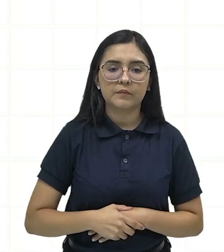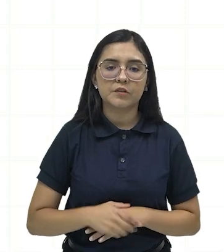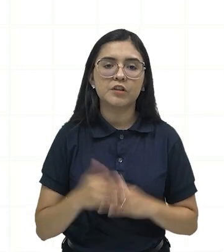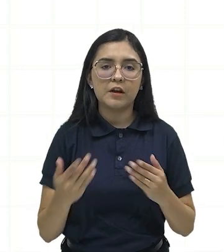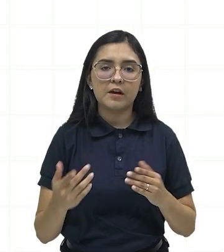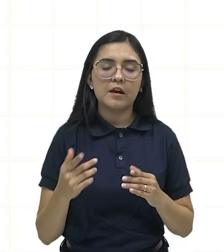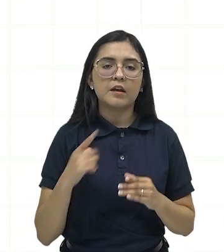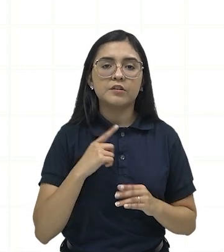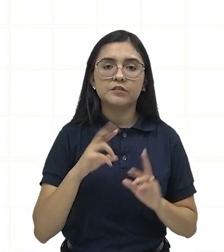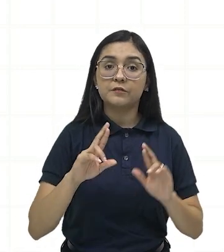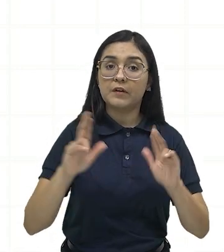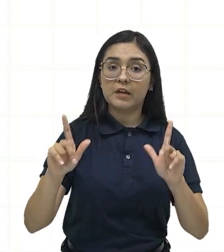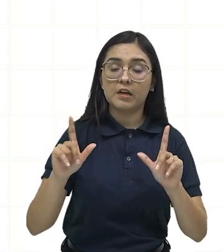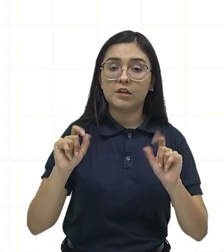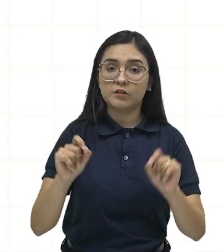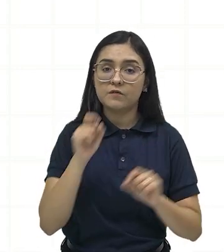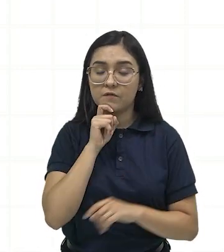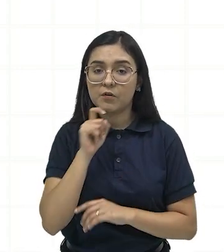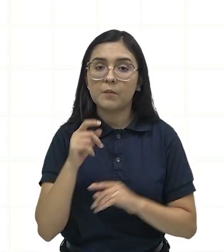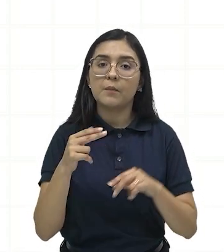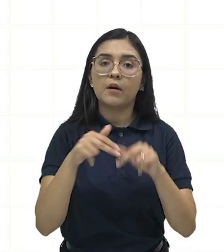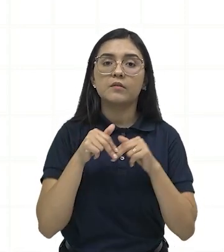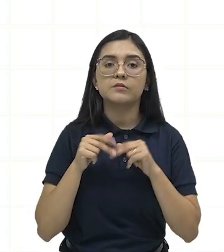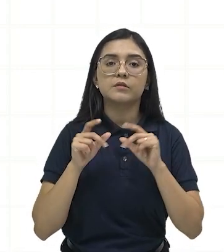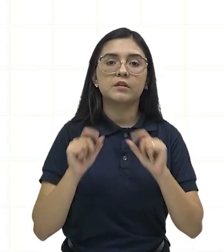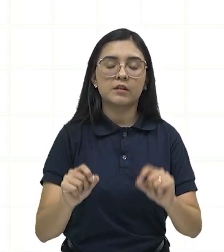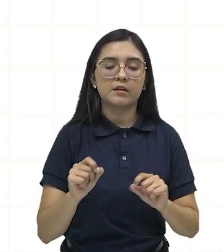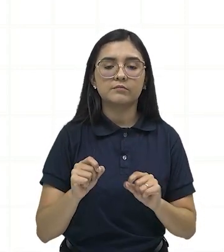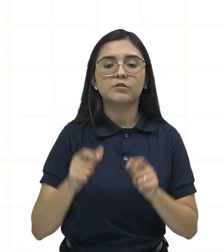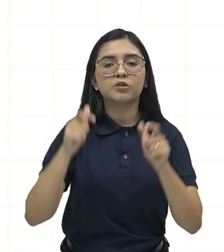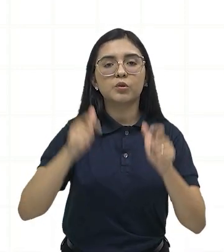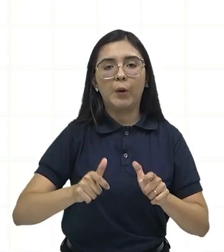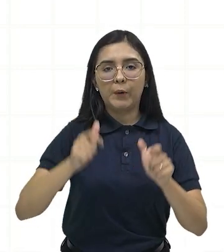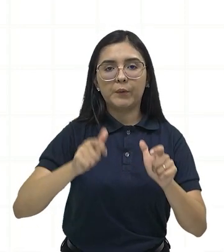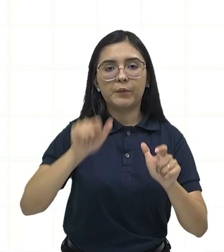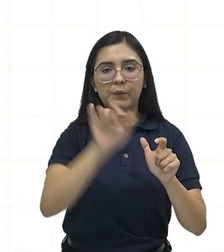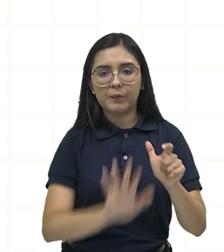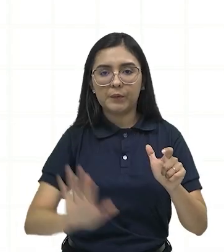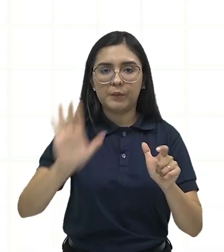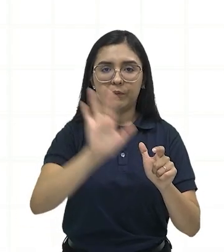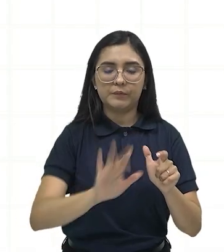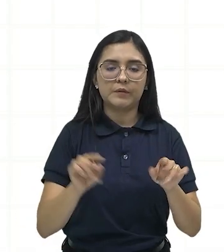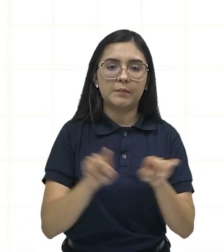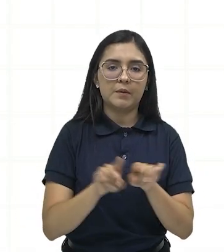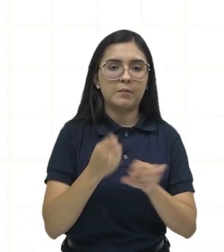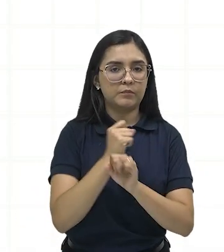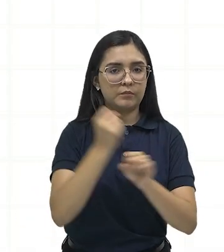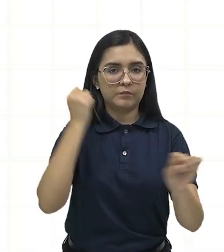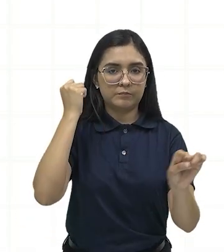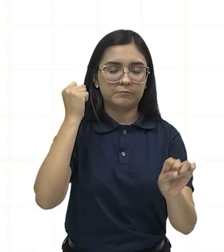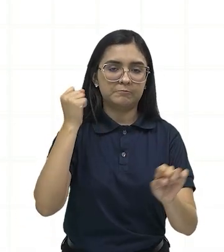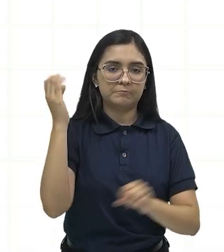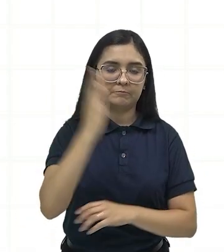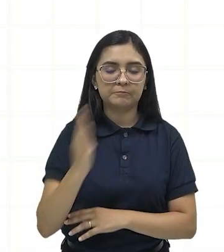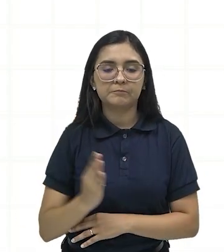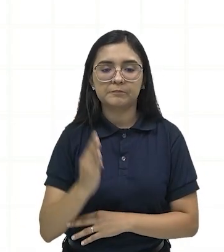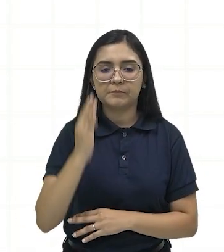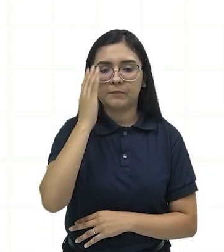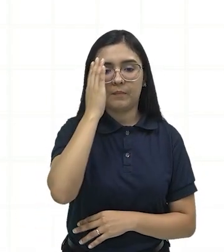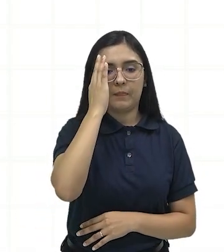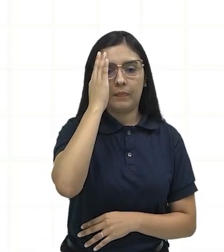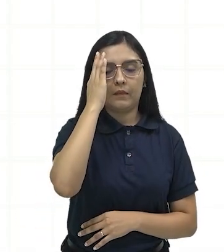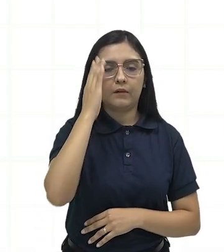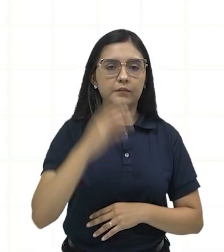subtropical, né? Já diferente por conta dessa localização e do tamanho do nosso país, né? Então, a zona tropical